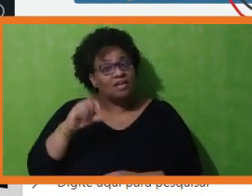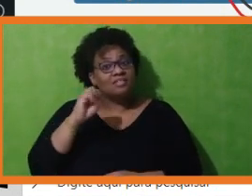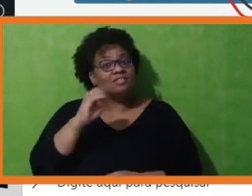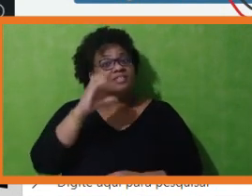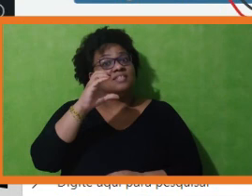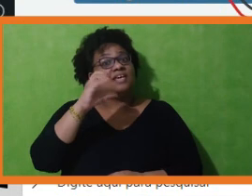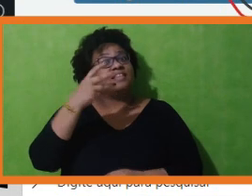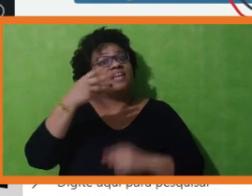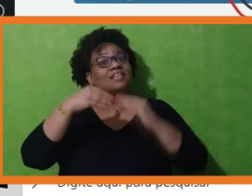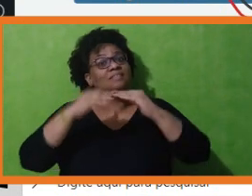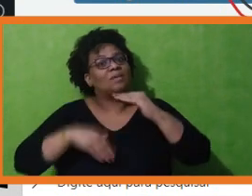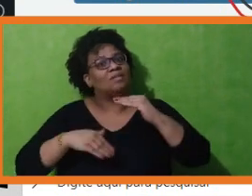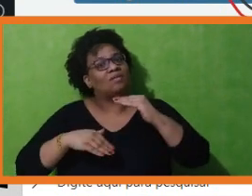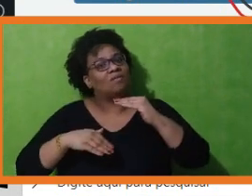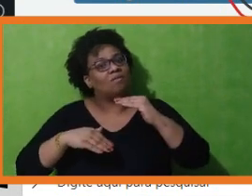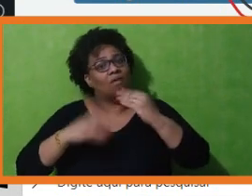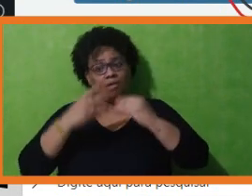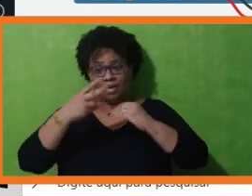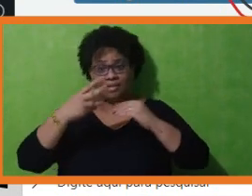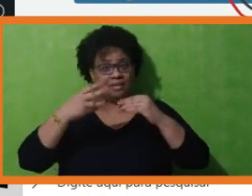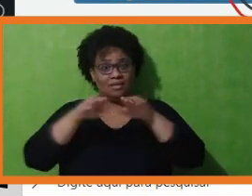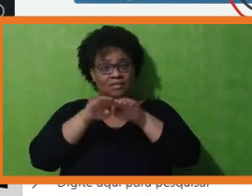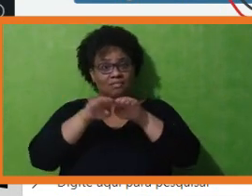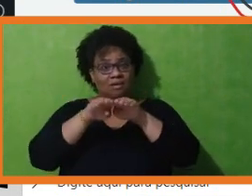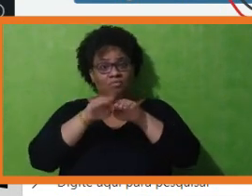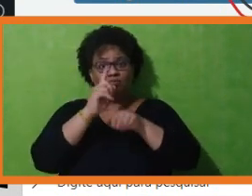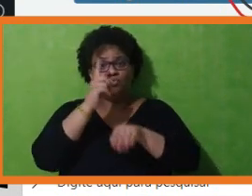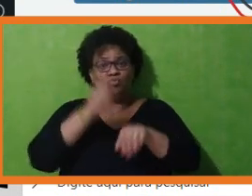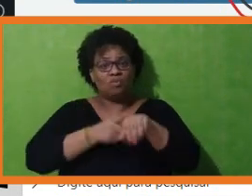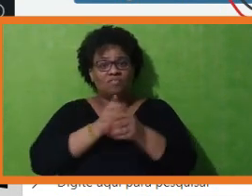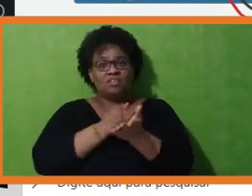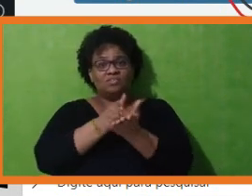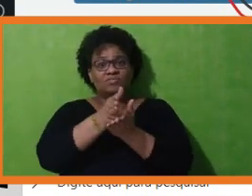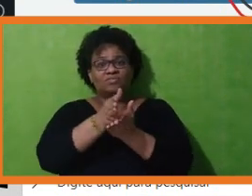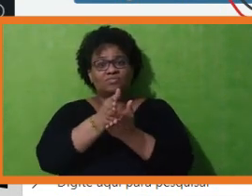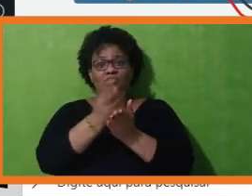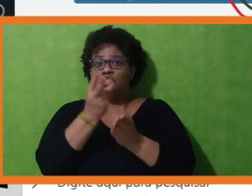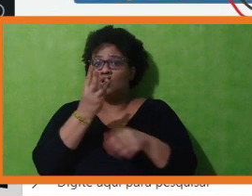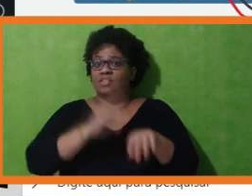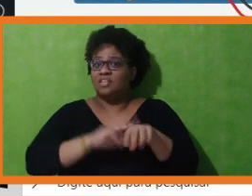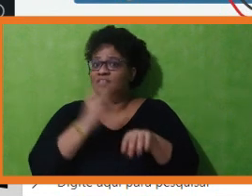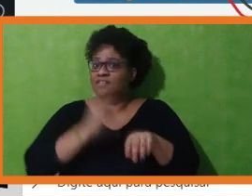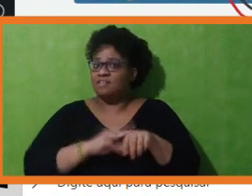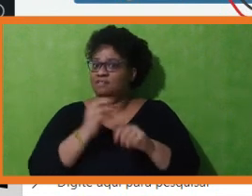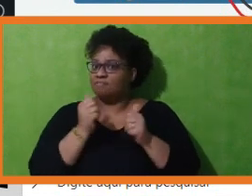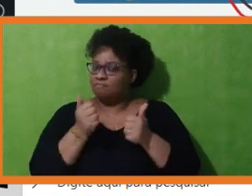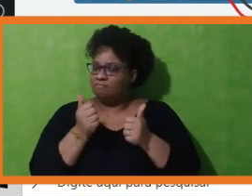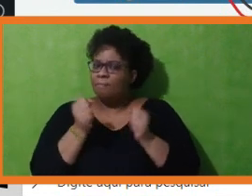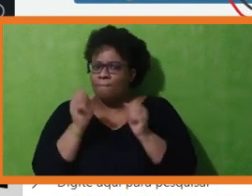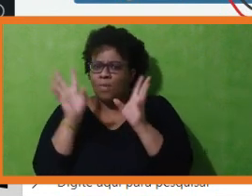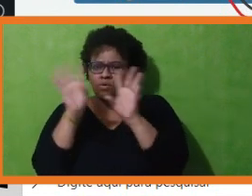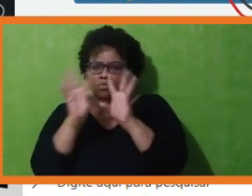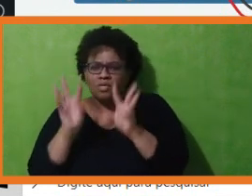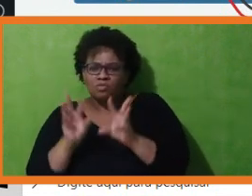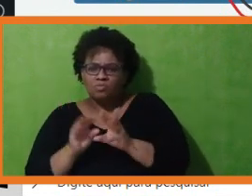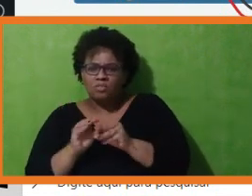repetiria enquanto o C fosse menor que 3. Se o C agora virou 3, o for não se repete mais, então ele vai se repetir somente 3 vezes. Eu